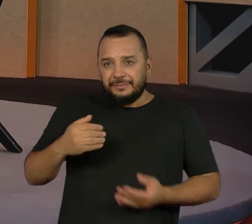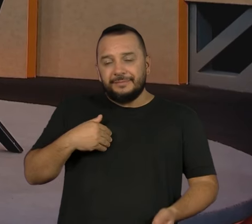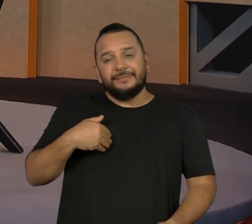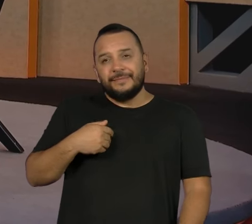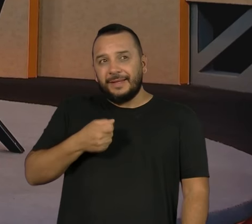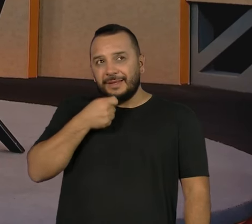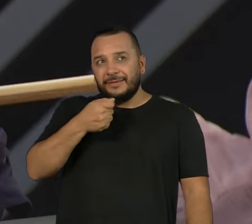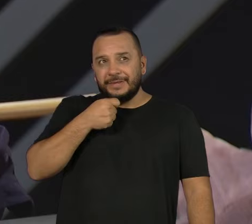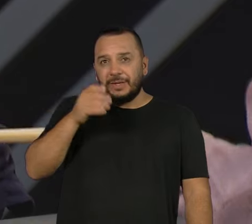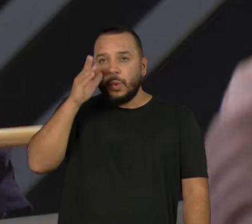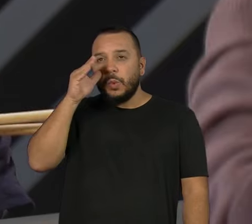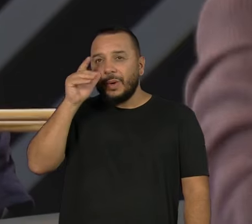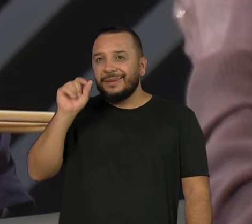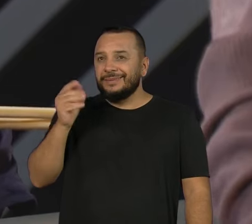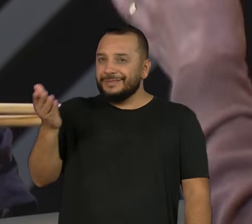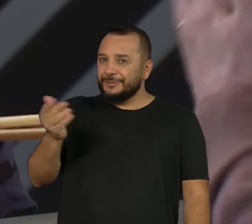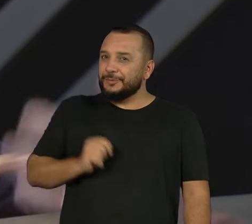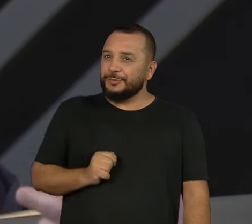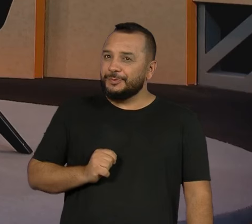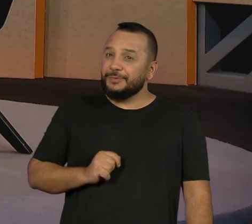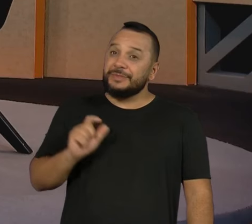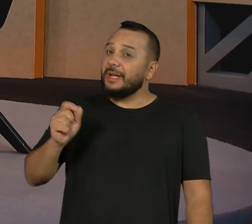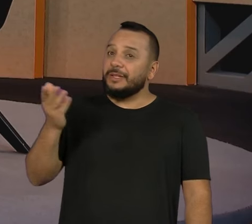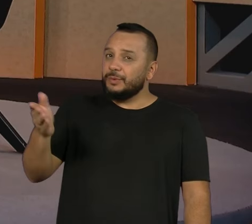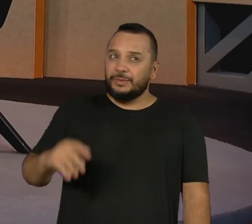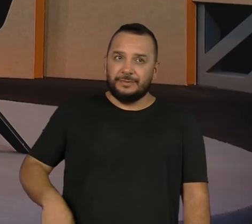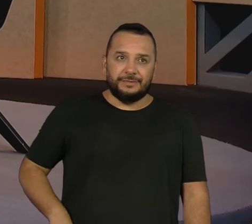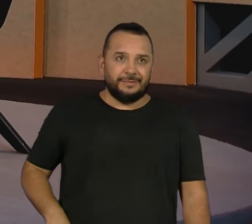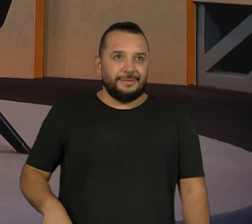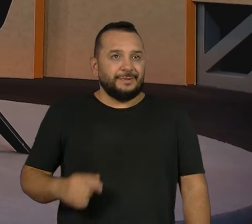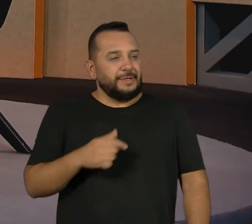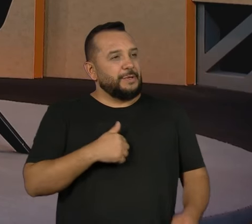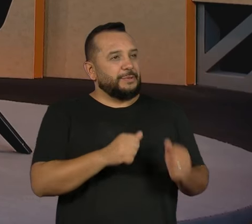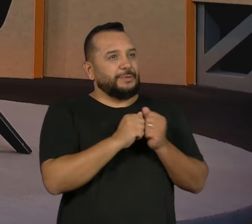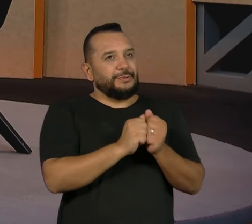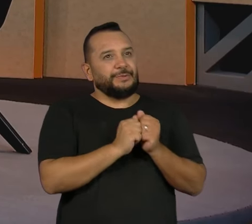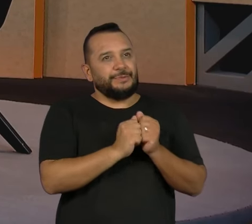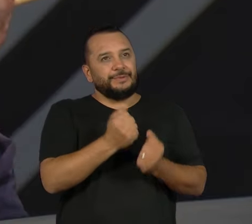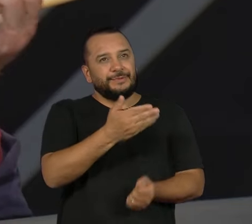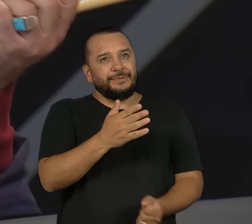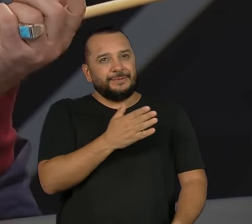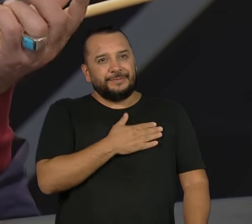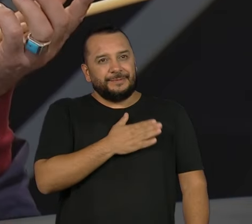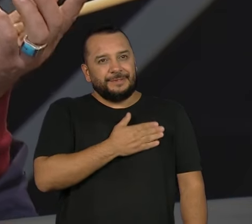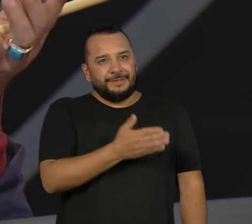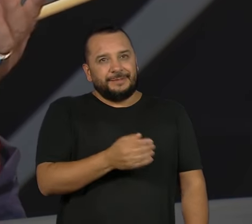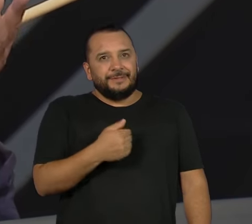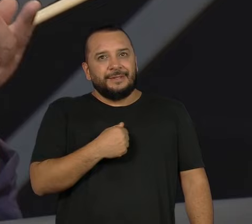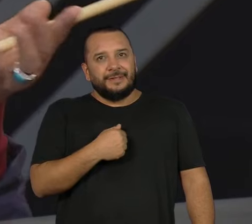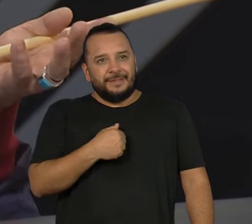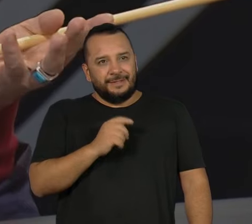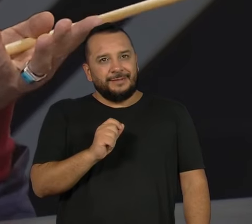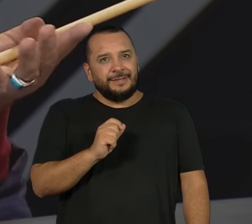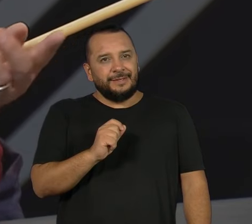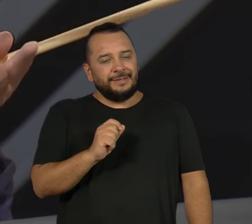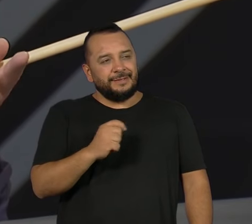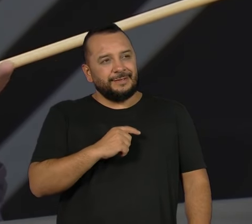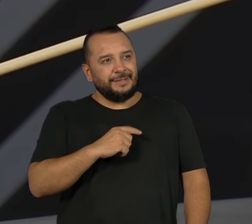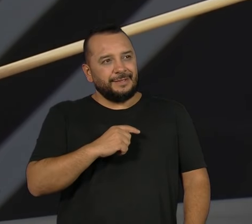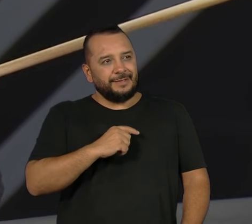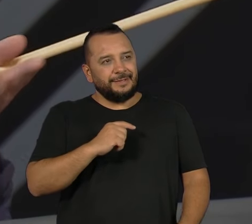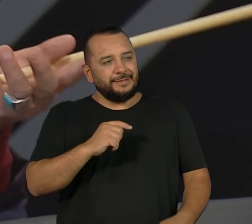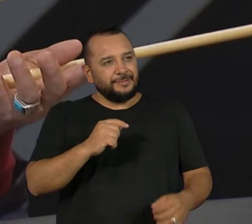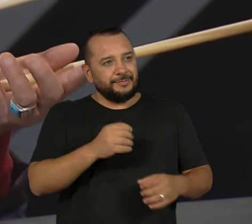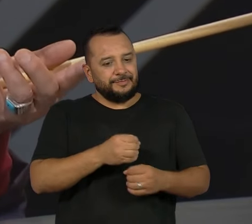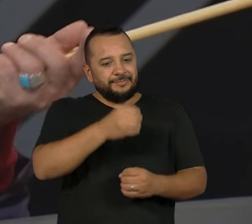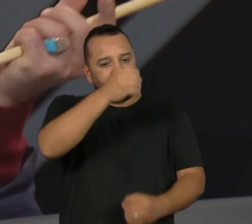O que é intrigados. isso? O que será isso? Não me separo disso, isso virou um símbolo. O bastão tem várias texturas,